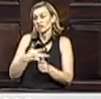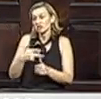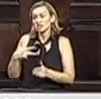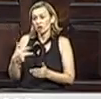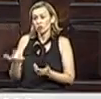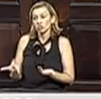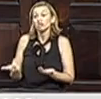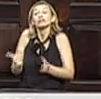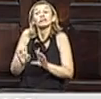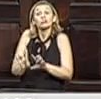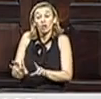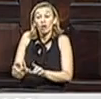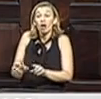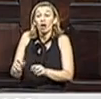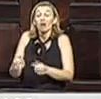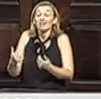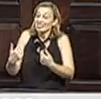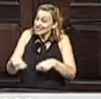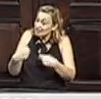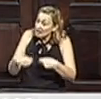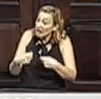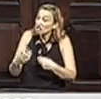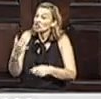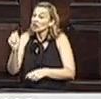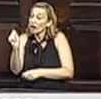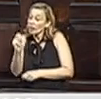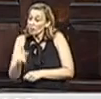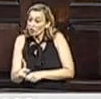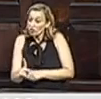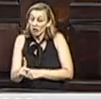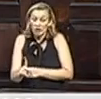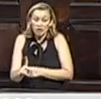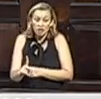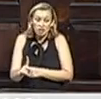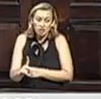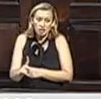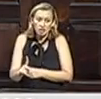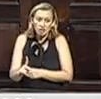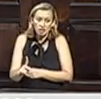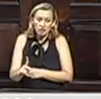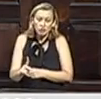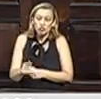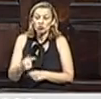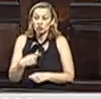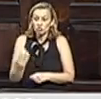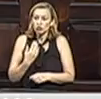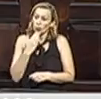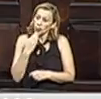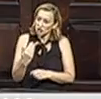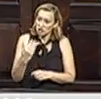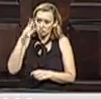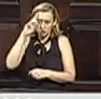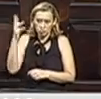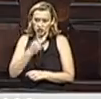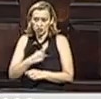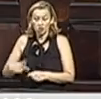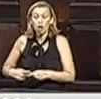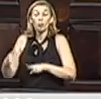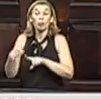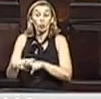a necessidade de ser aprovado esse destaque, senhor presidente. Por